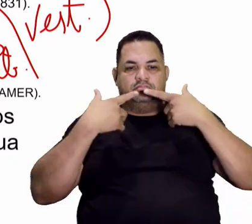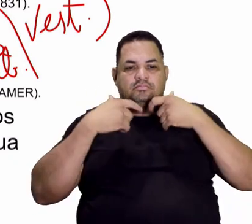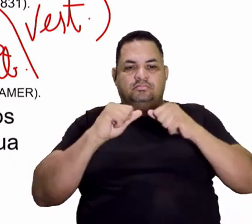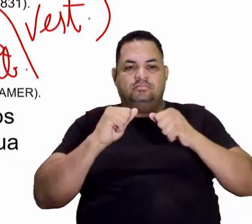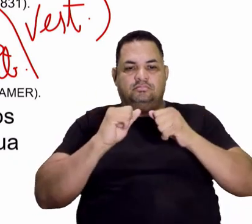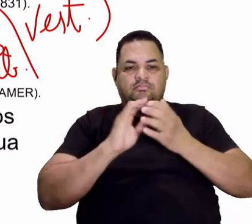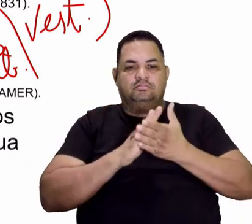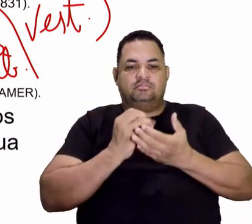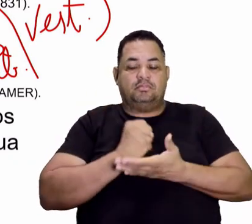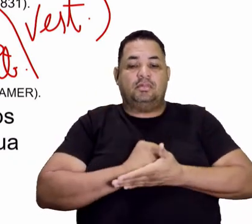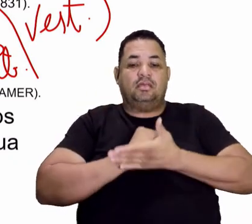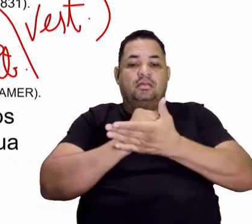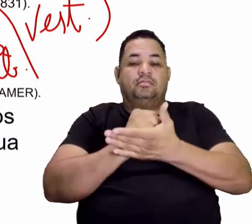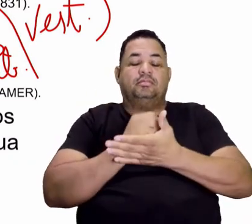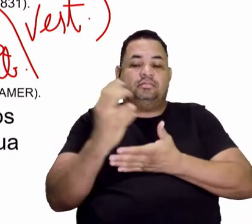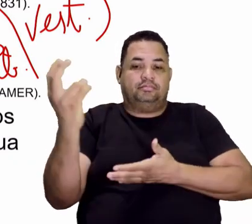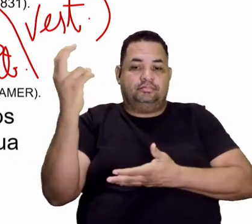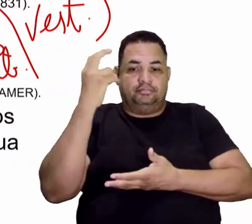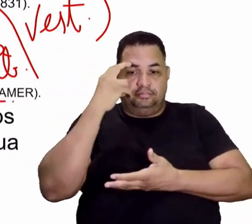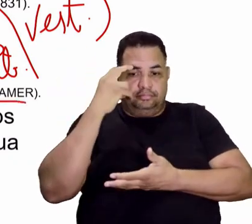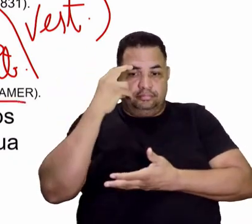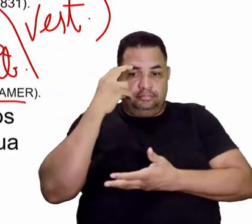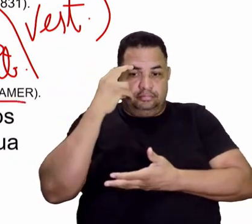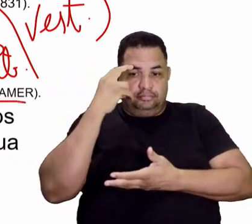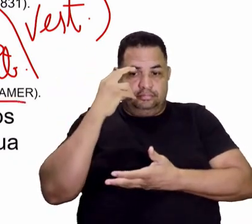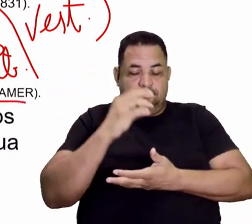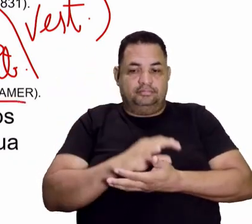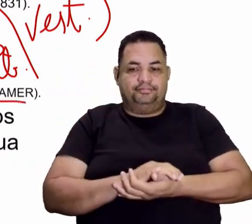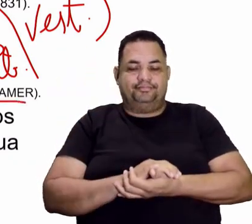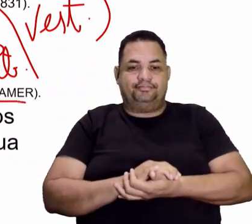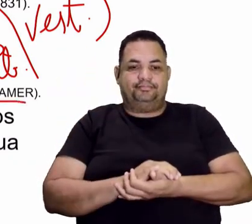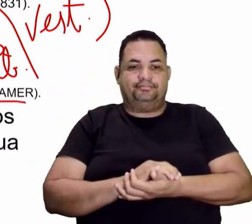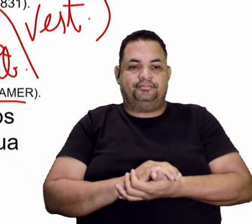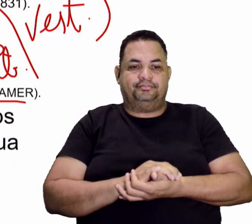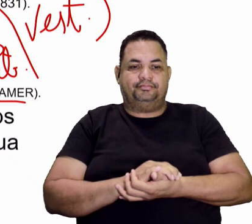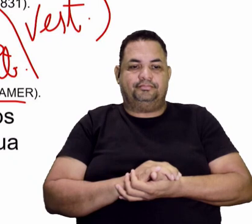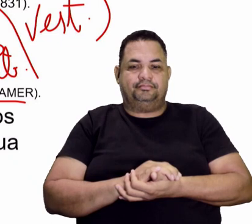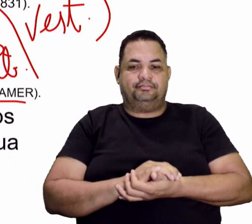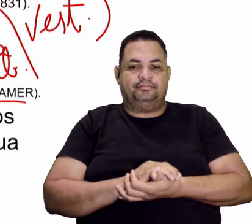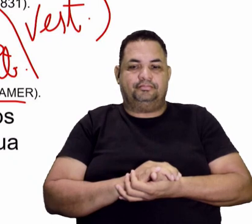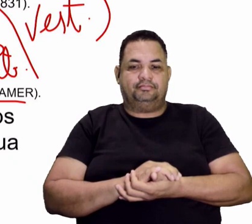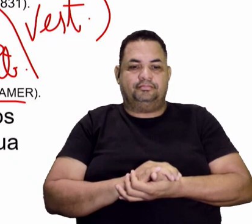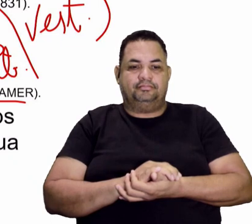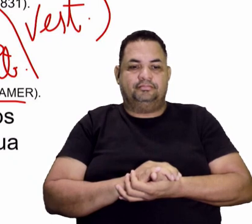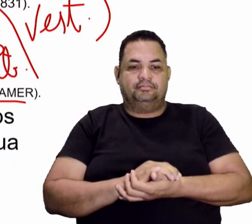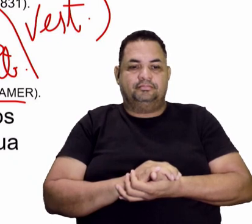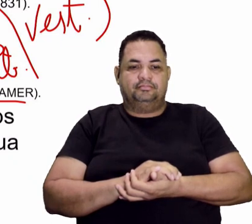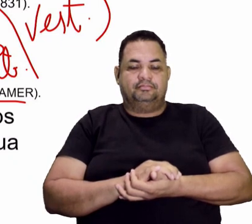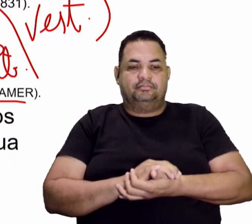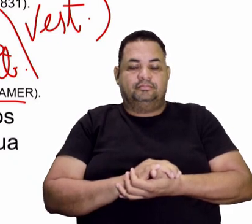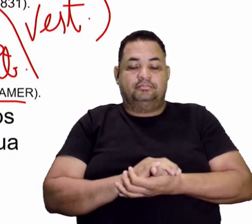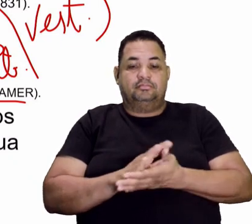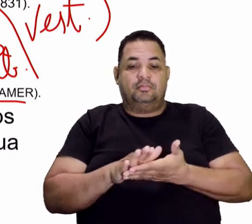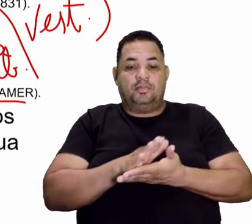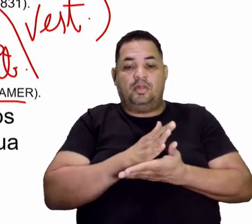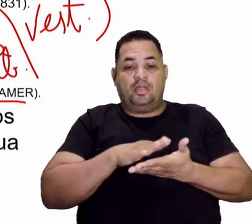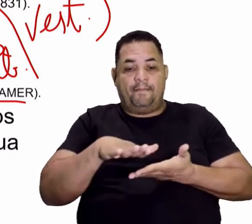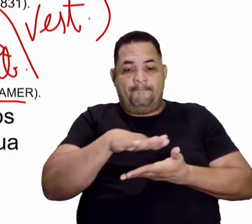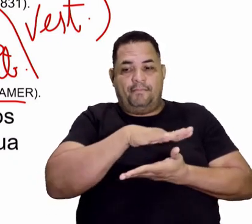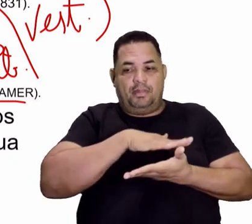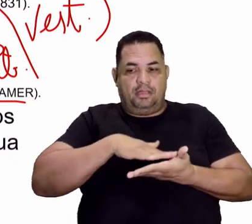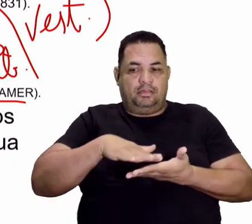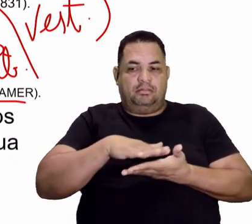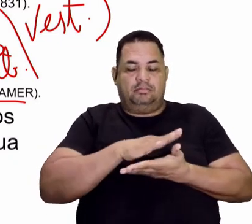é o solo da cultura, o Heidegger e Gadamer, né? Gadamer. Então, assim, o solo da cultura,